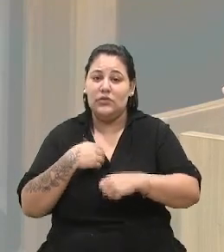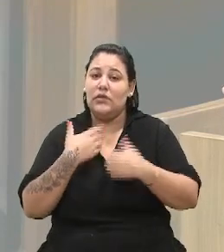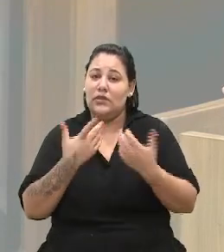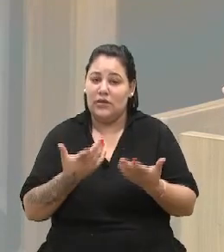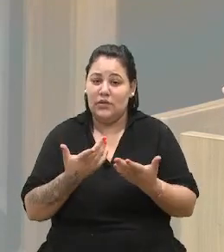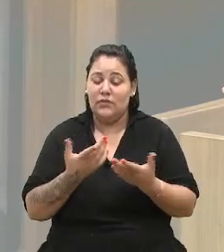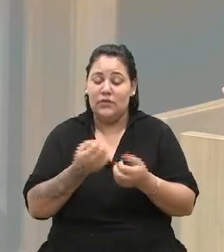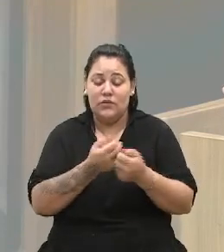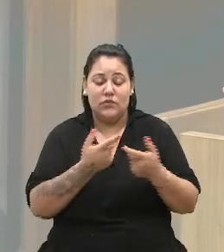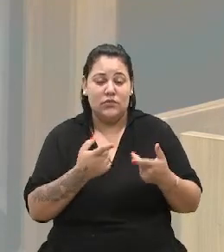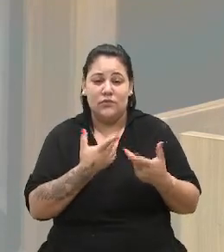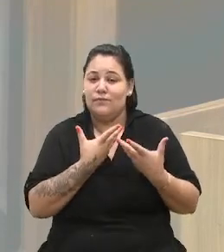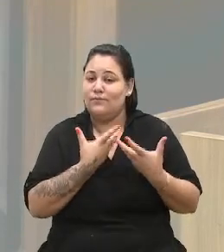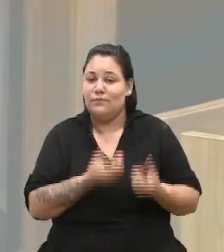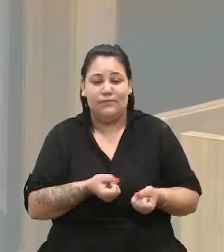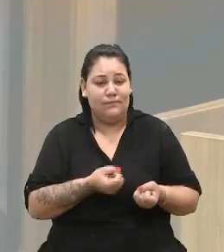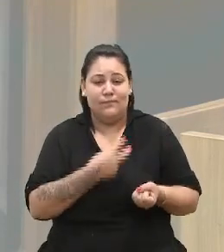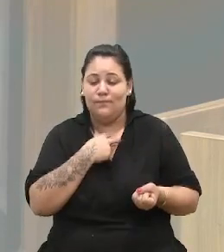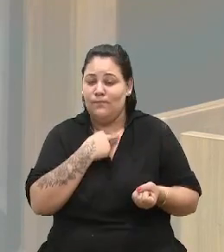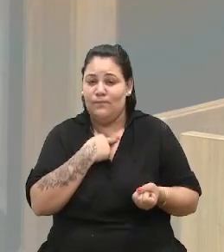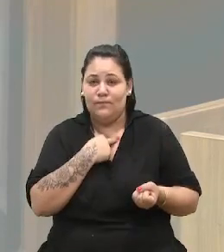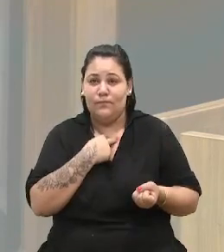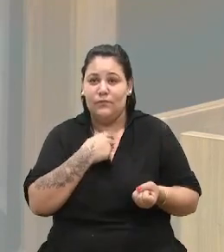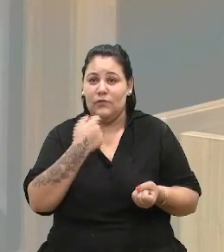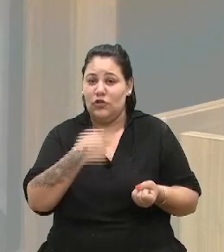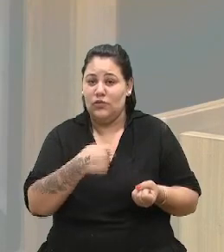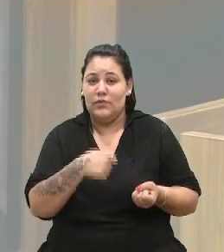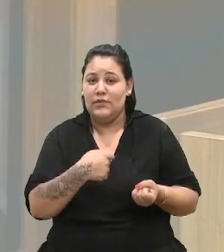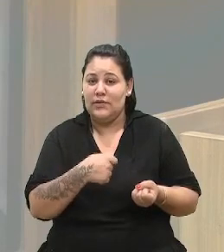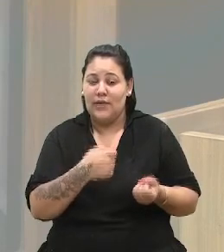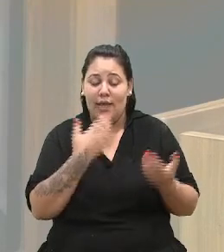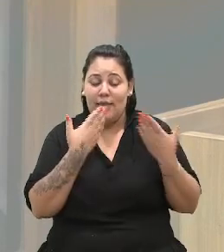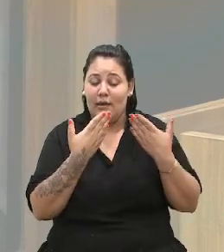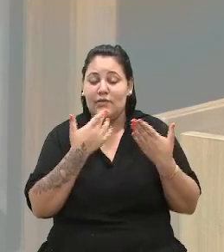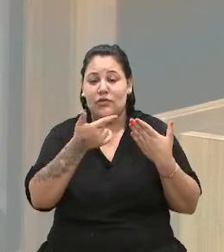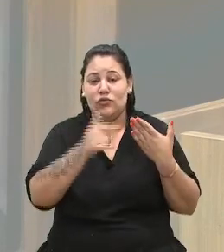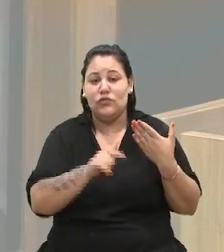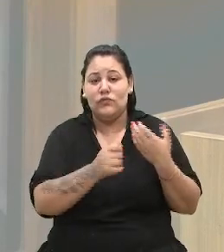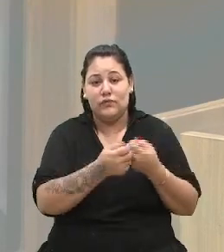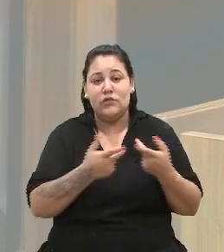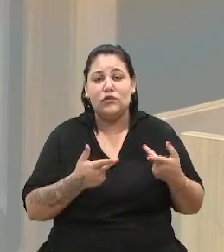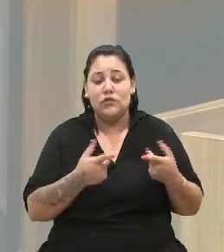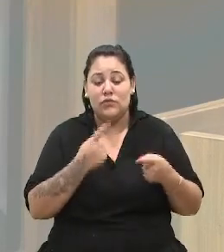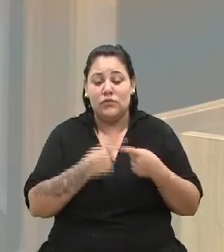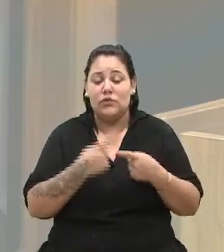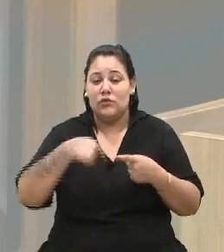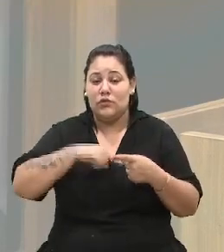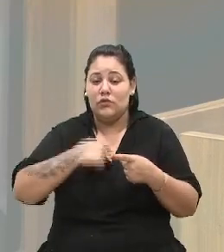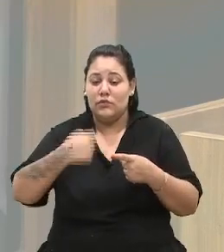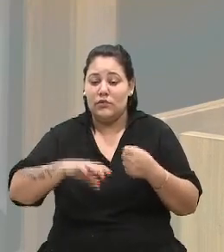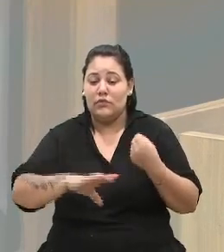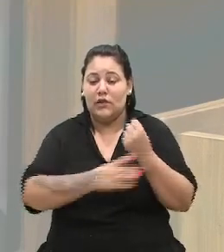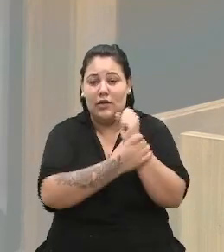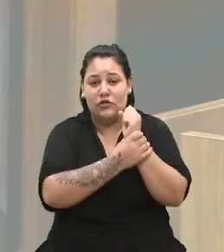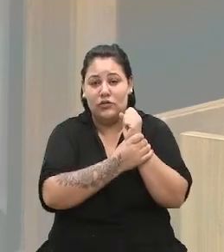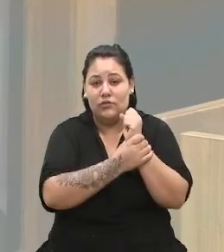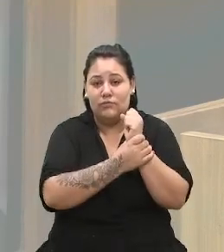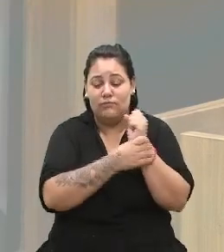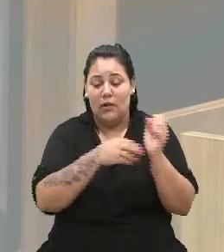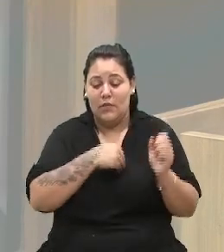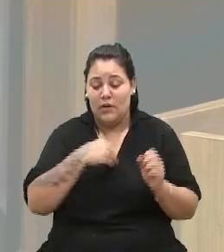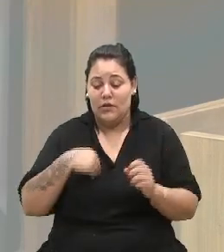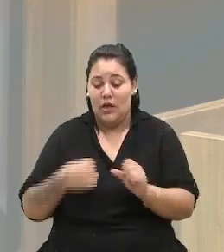podemos aceitar e nós temos que rechaçar essas questões, porque nós temos que garantir uma medicina de qualidade